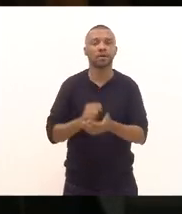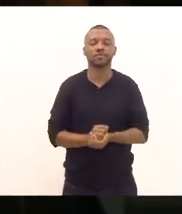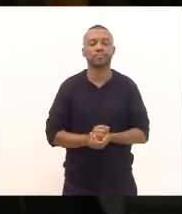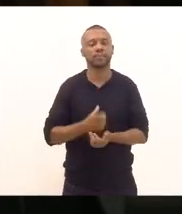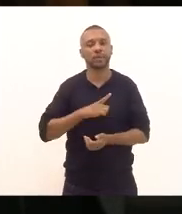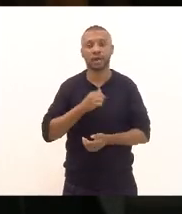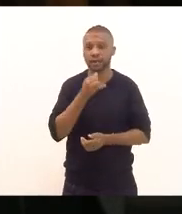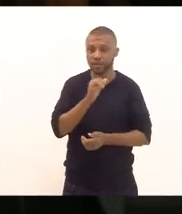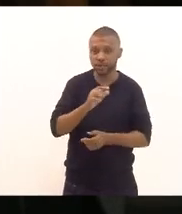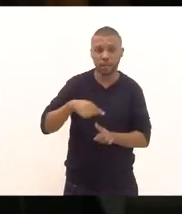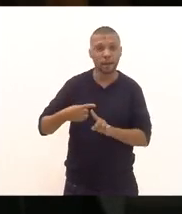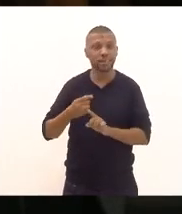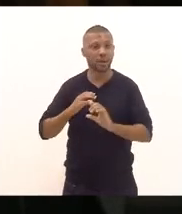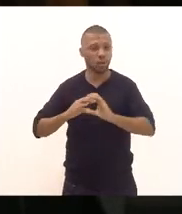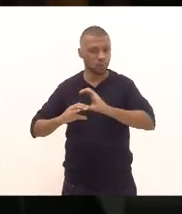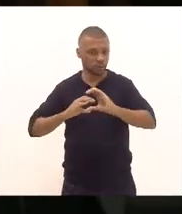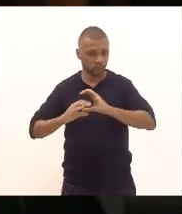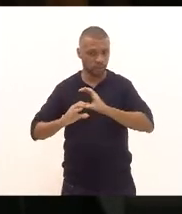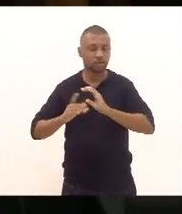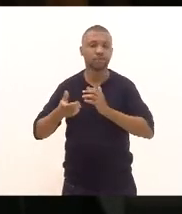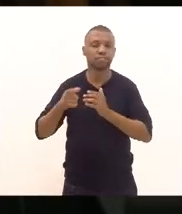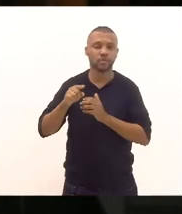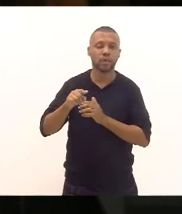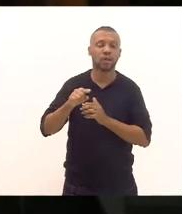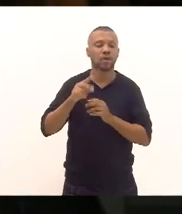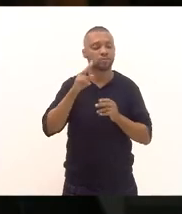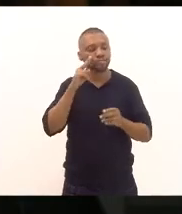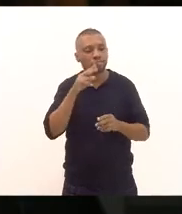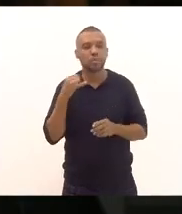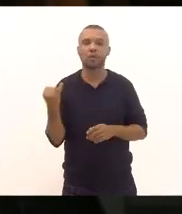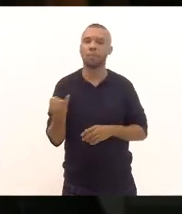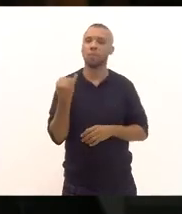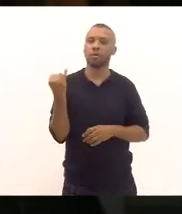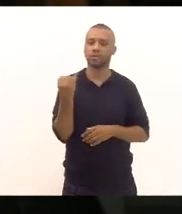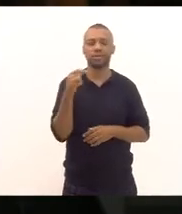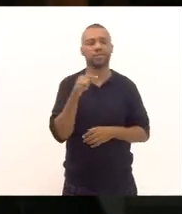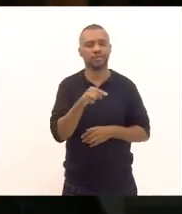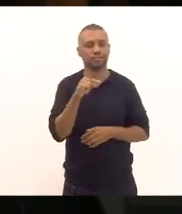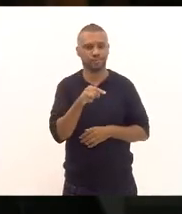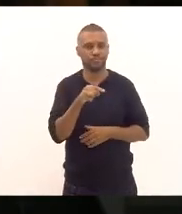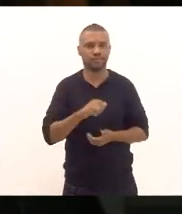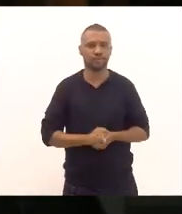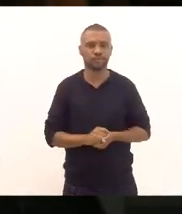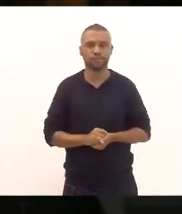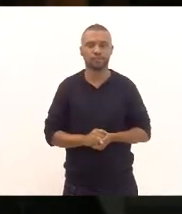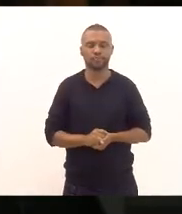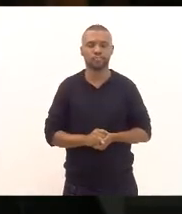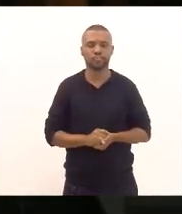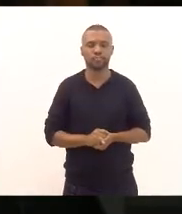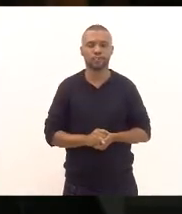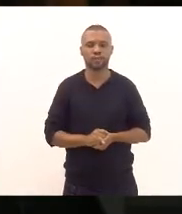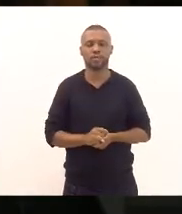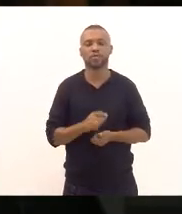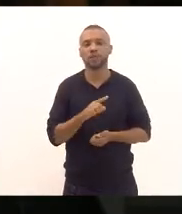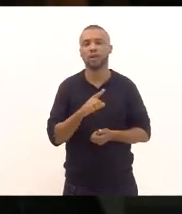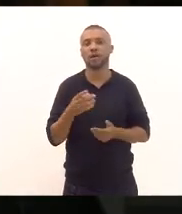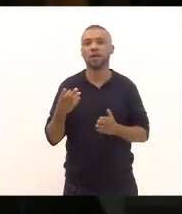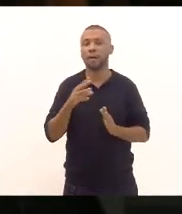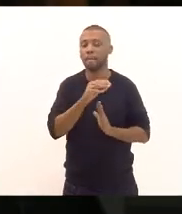energia e telecomunicação que for considerado essencial pelo Supremo e